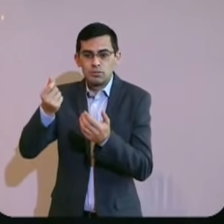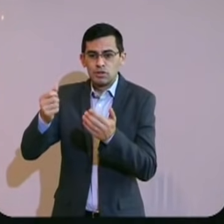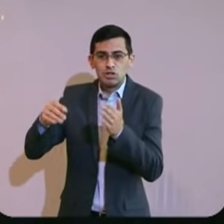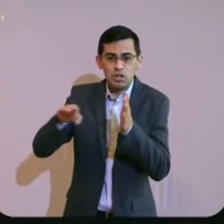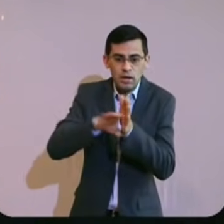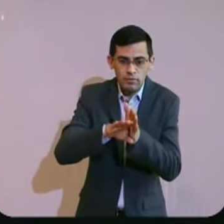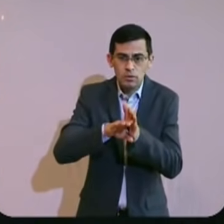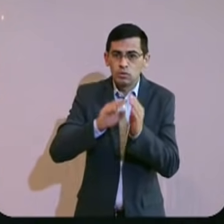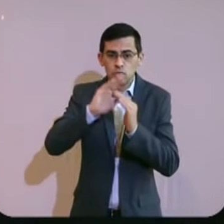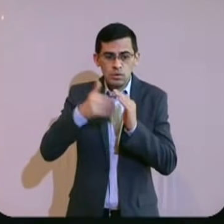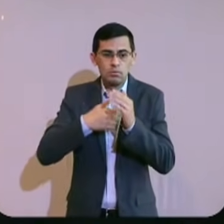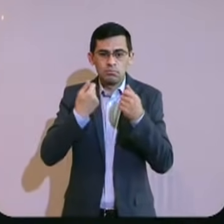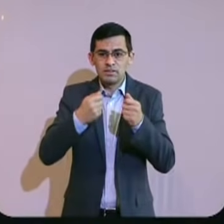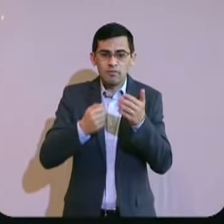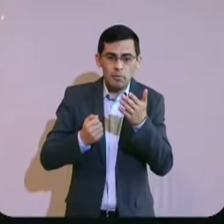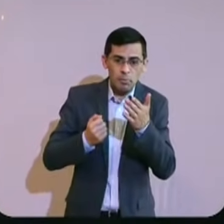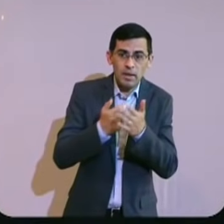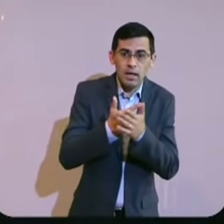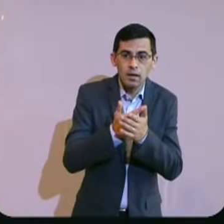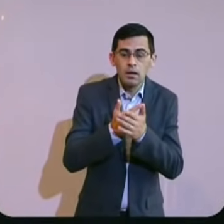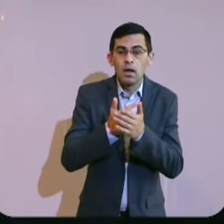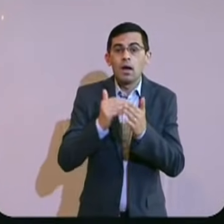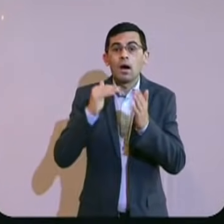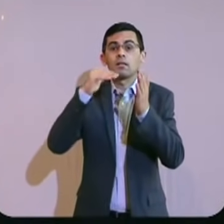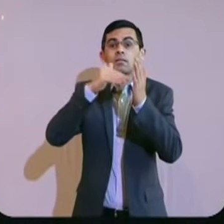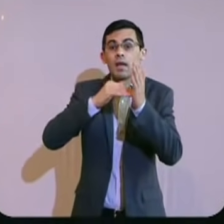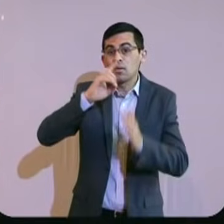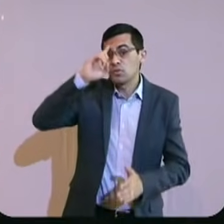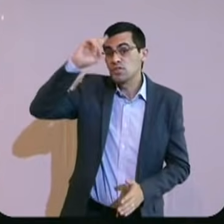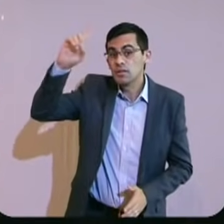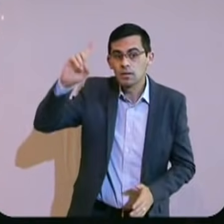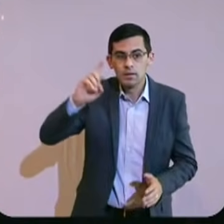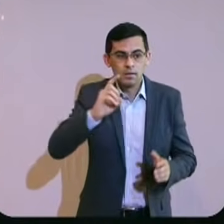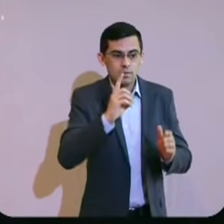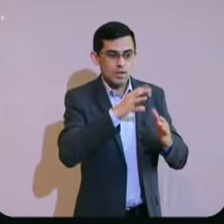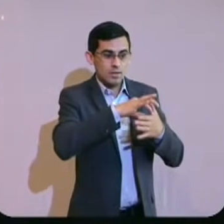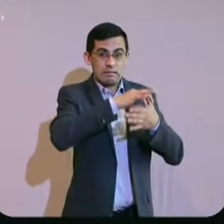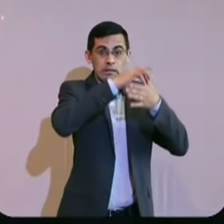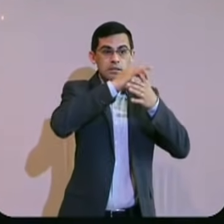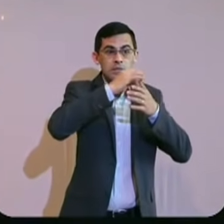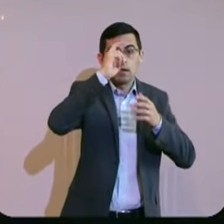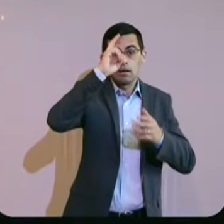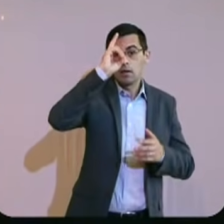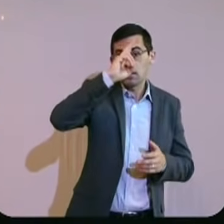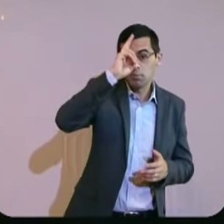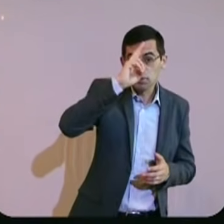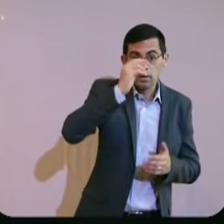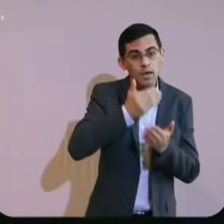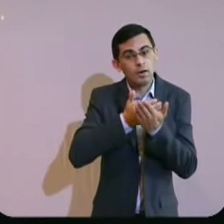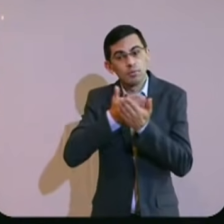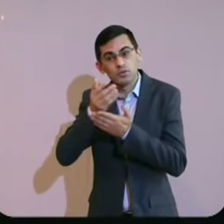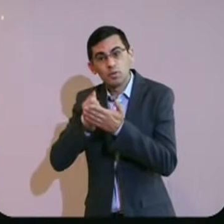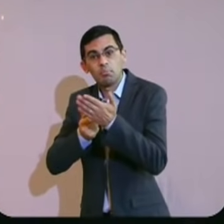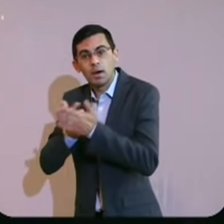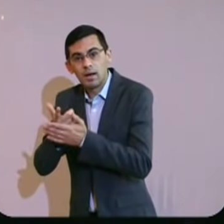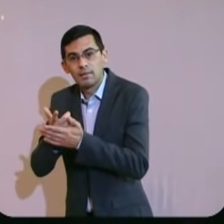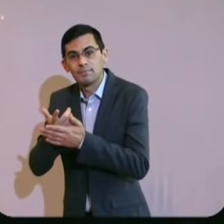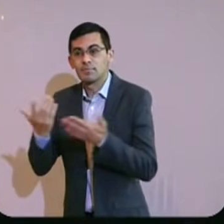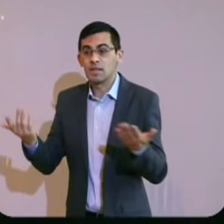exatamente o dinheiro que eu precisava. Até o dia que a igreja lembrou. Aí ela começou a pagar, nunca mais